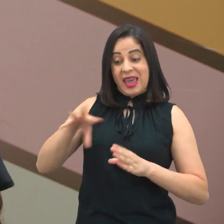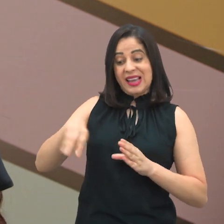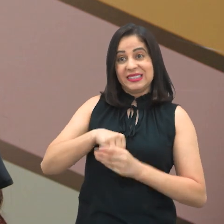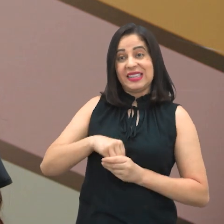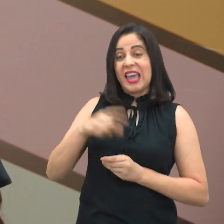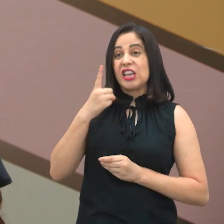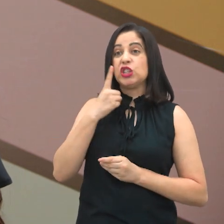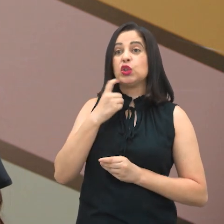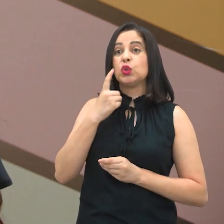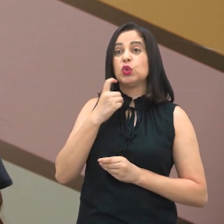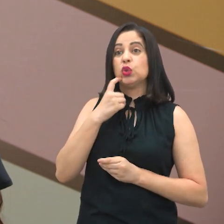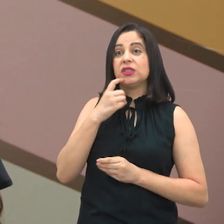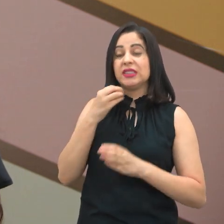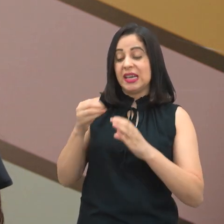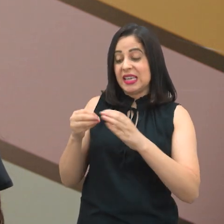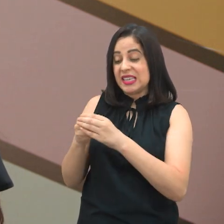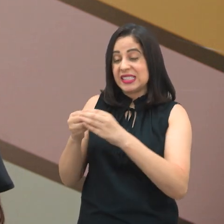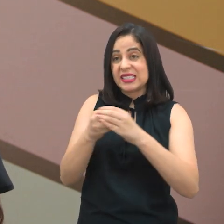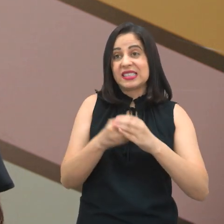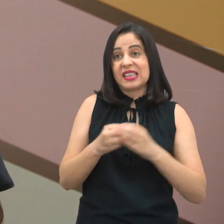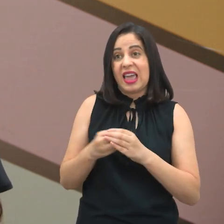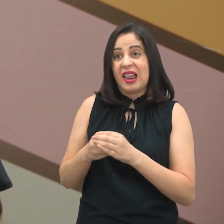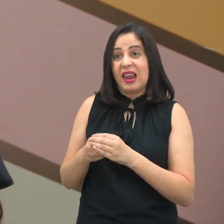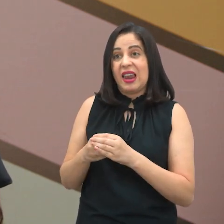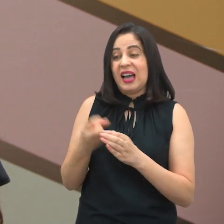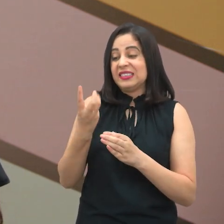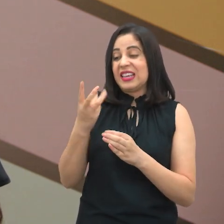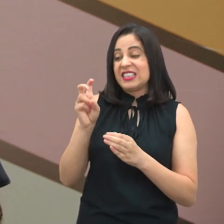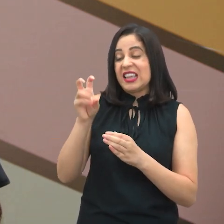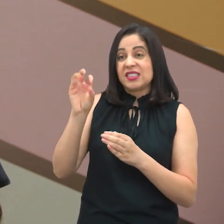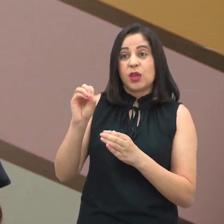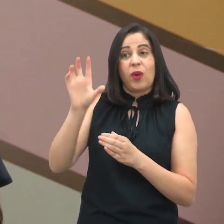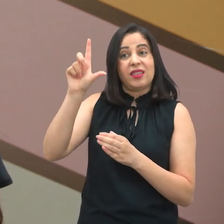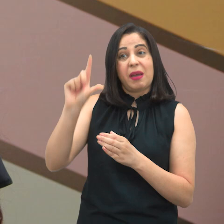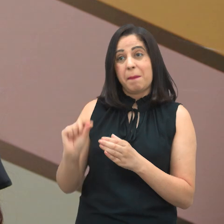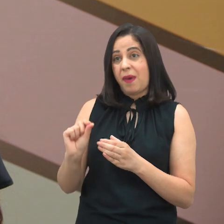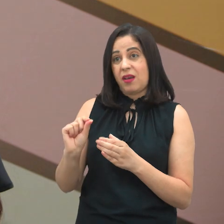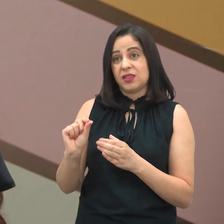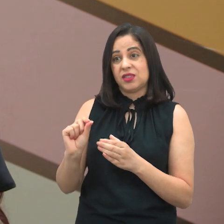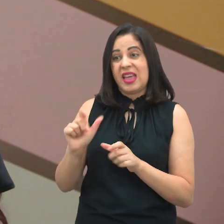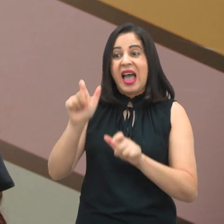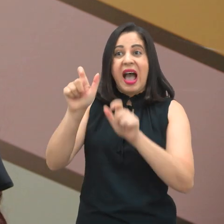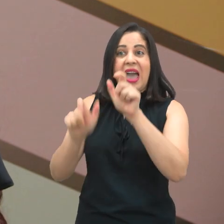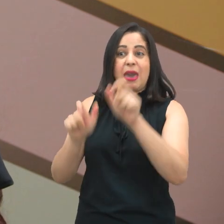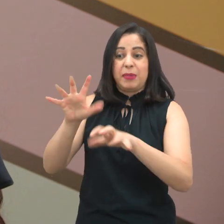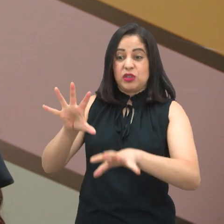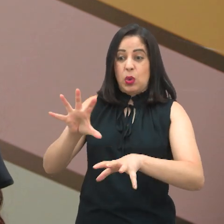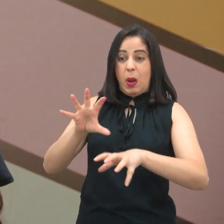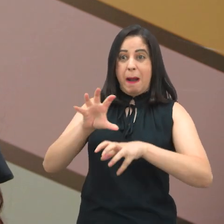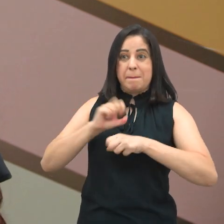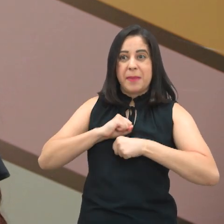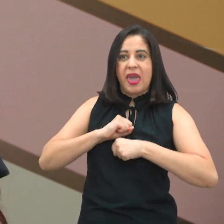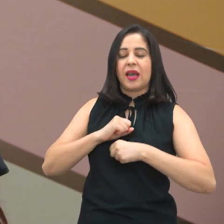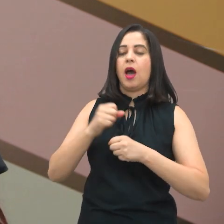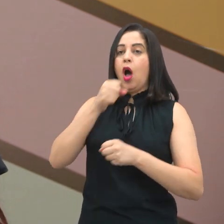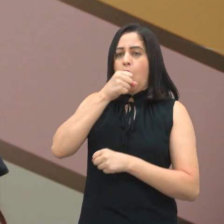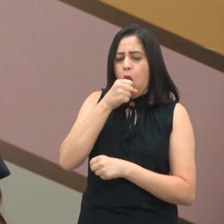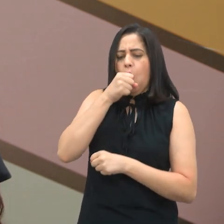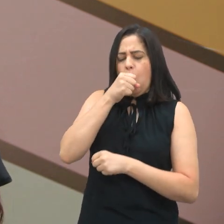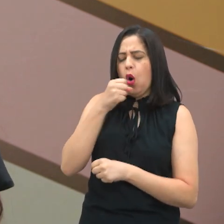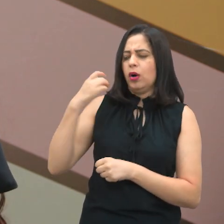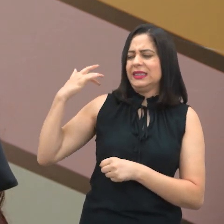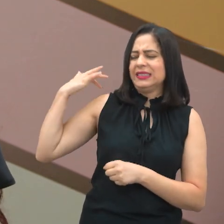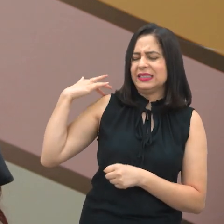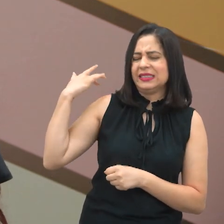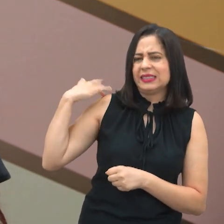está abaixo de 350 e esse indivíduo já passa a ter infecções oportunistas, como a